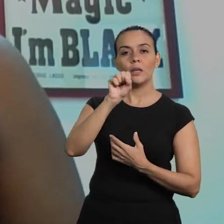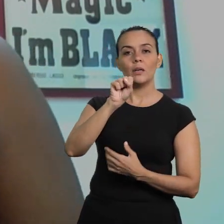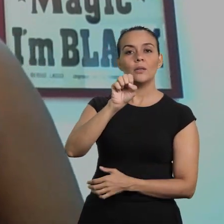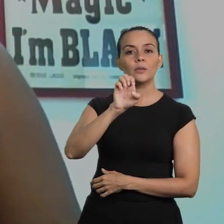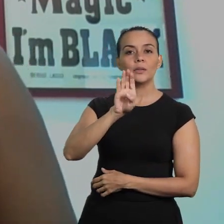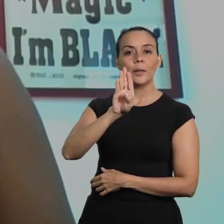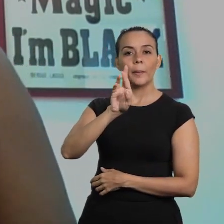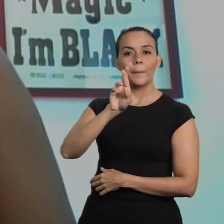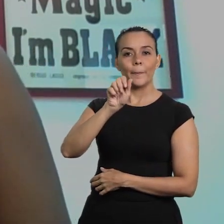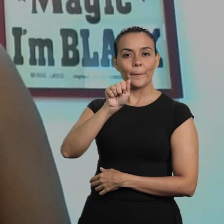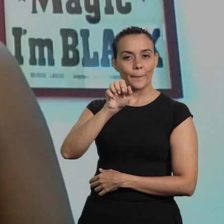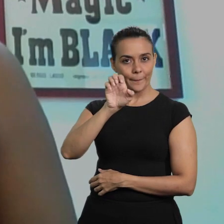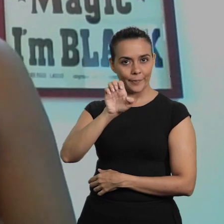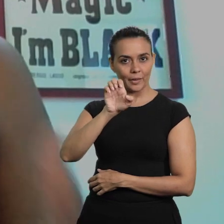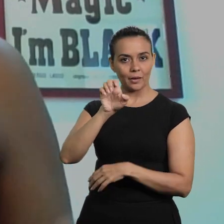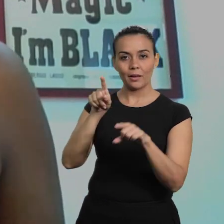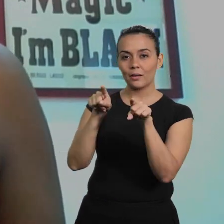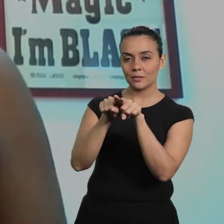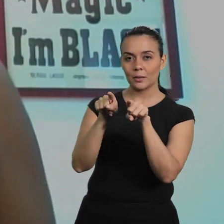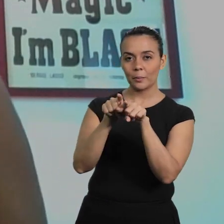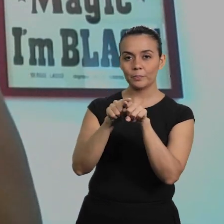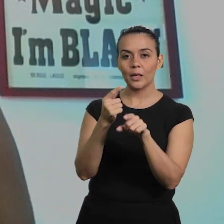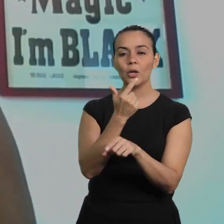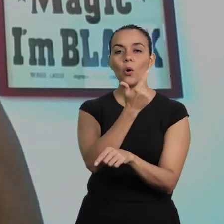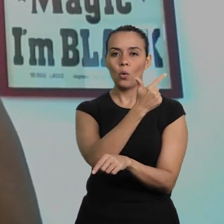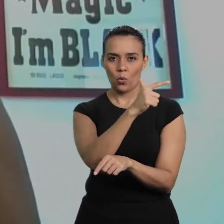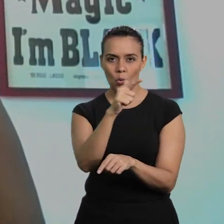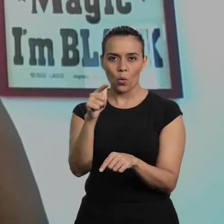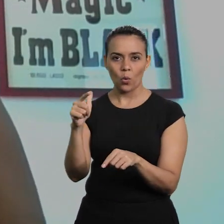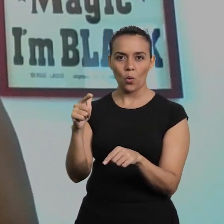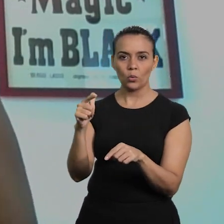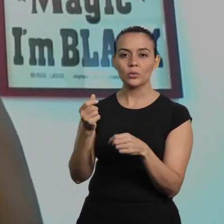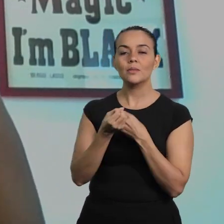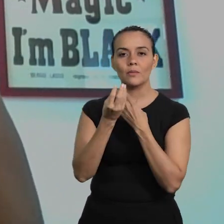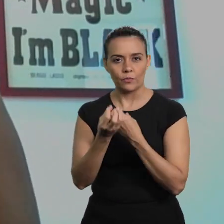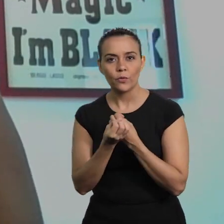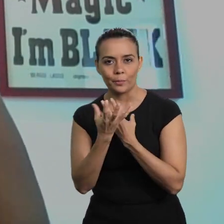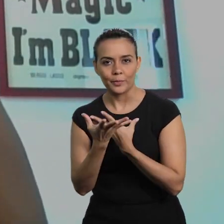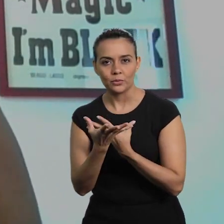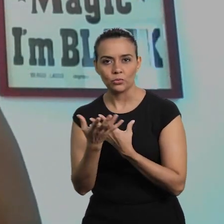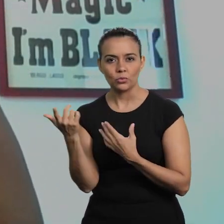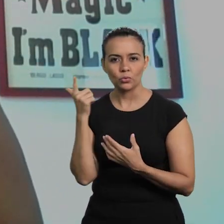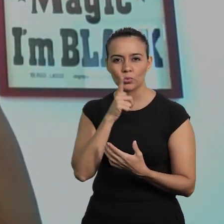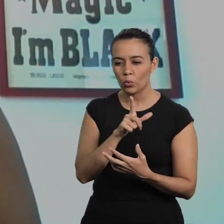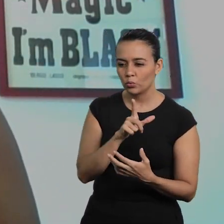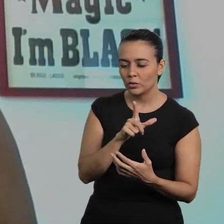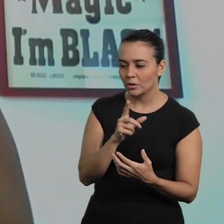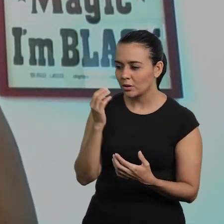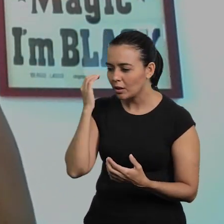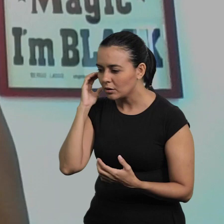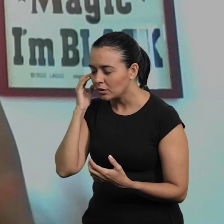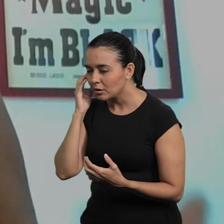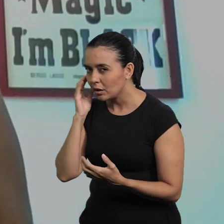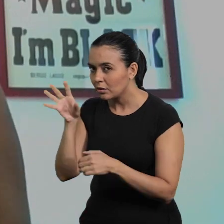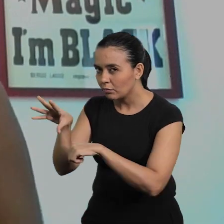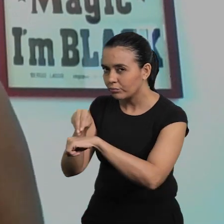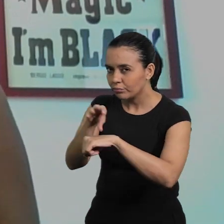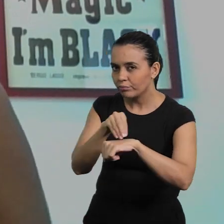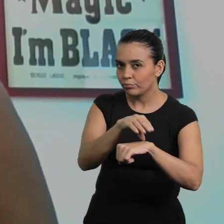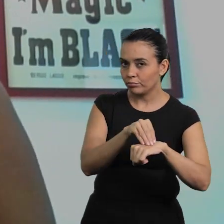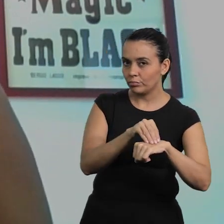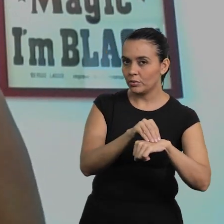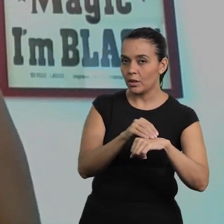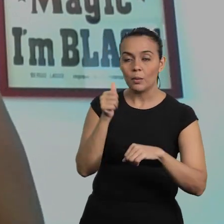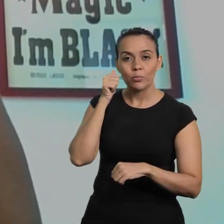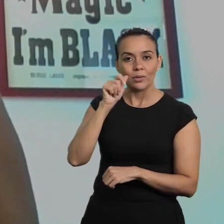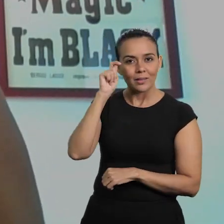Sebrae, e mesmo os dados que o Instituto Preta Hub tem desenvolvido nos últimos anos, as mulheres